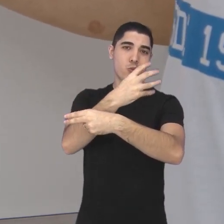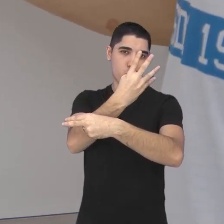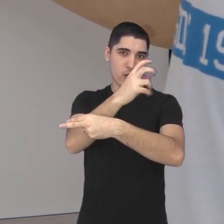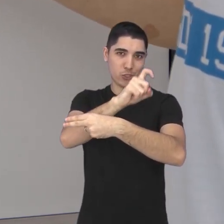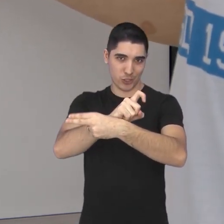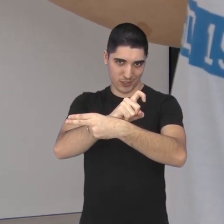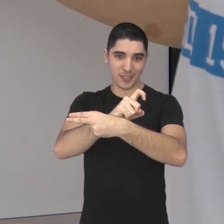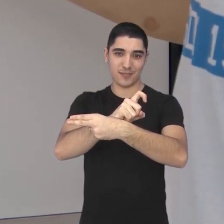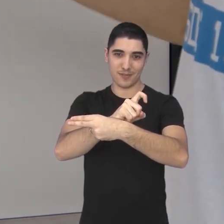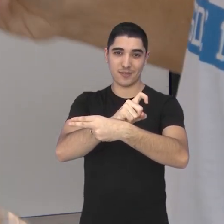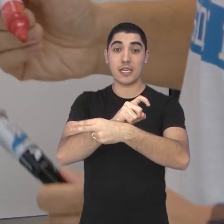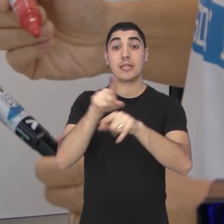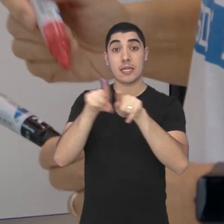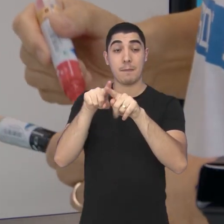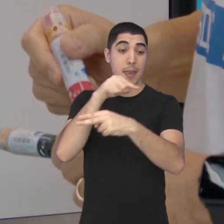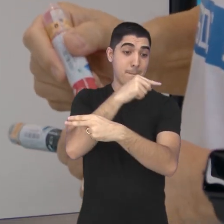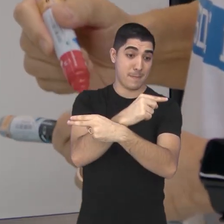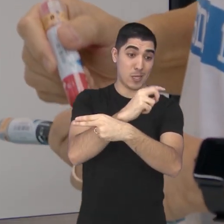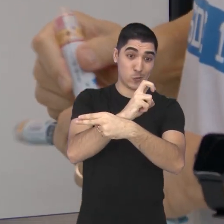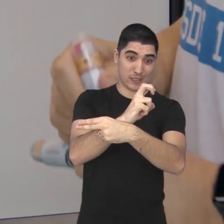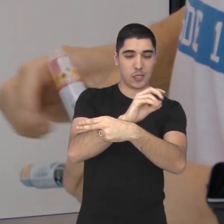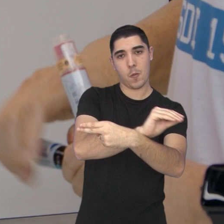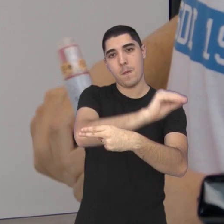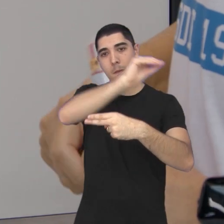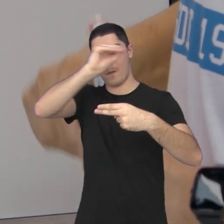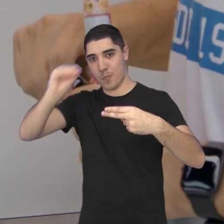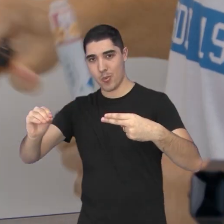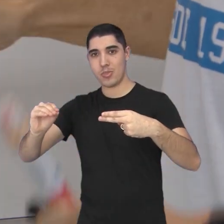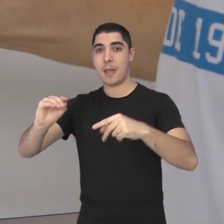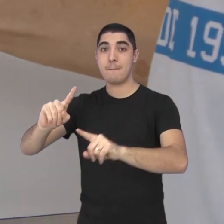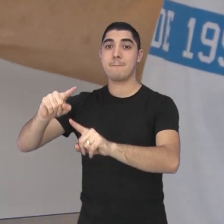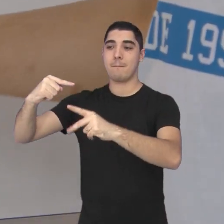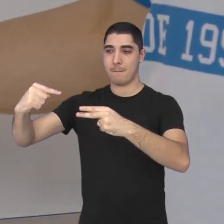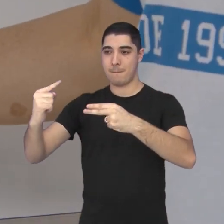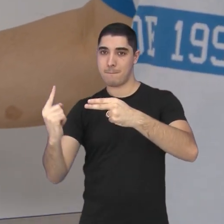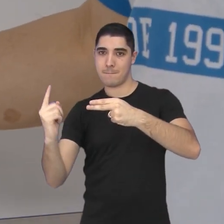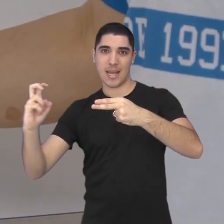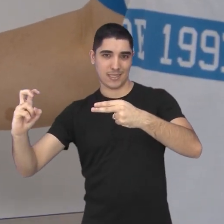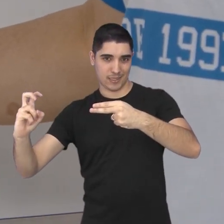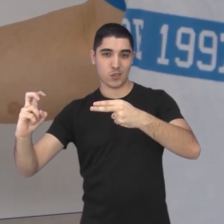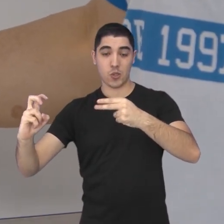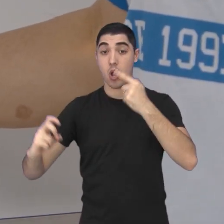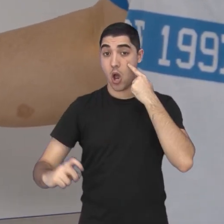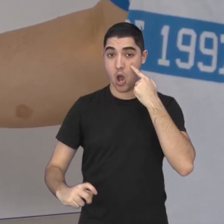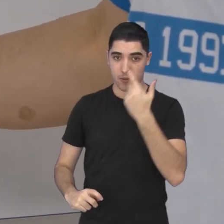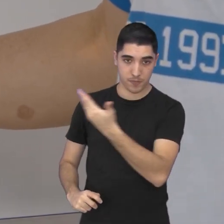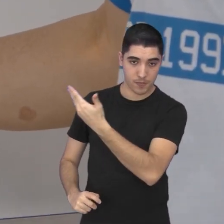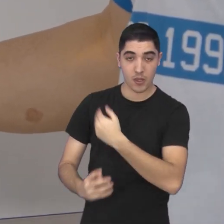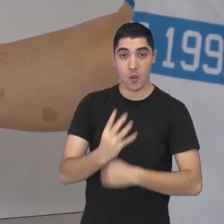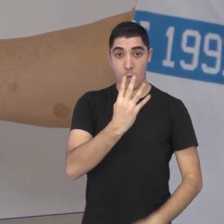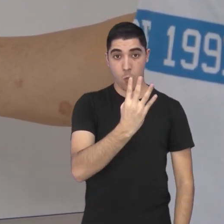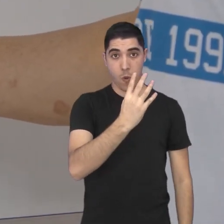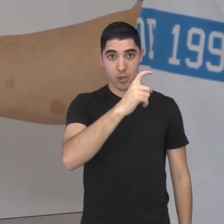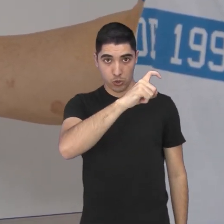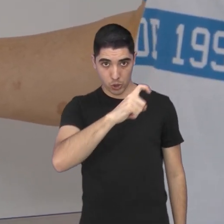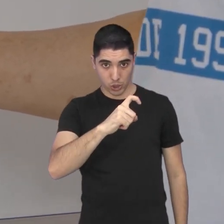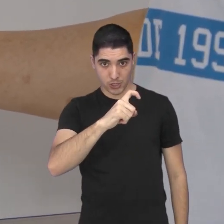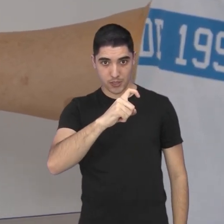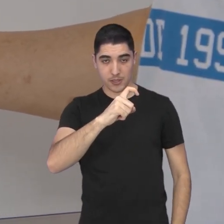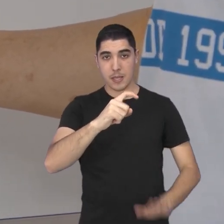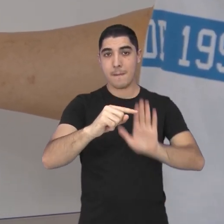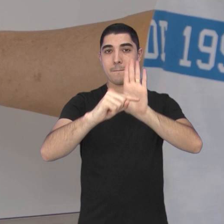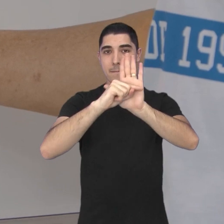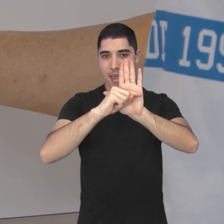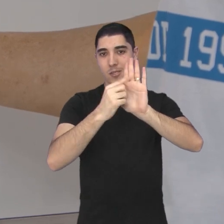menos 5 passando para cá, mudando de sinal também. Então vai ficar o quê? Vai ficar 4x